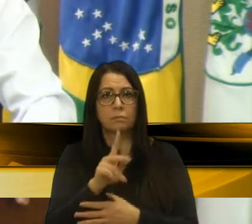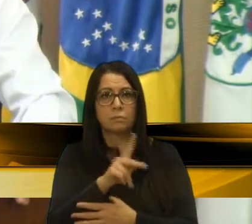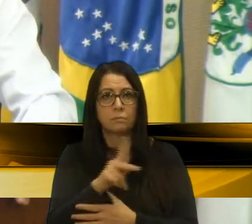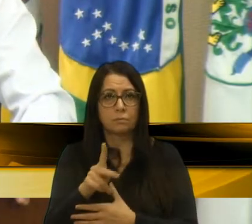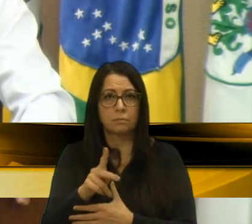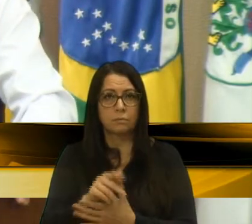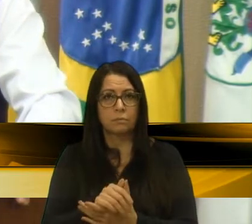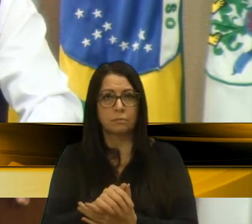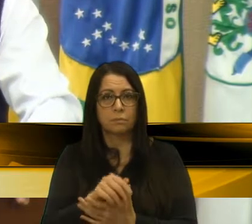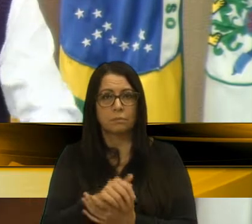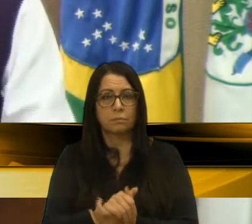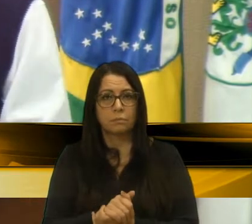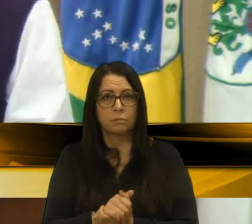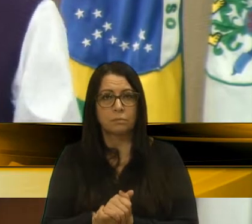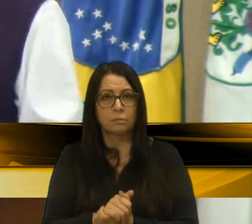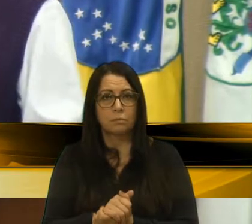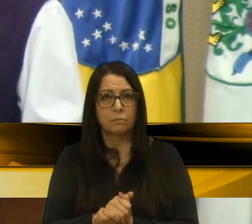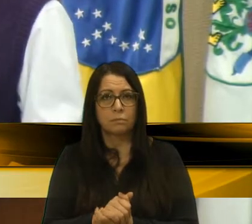progressista, PP.